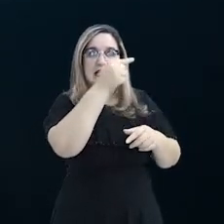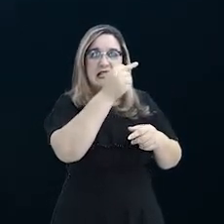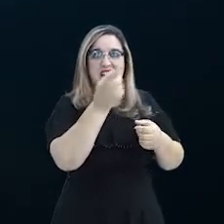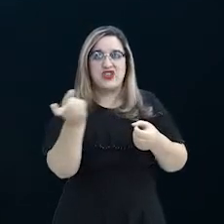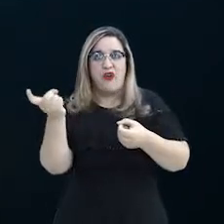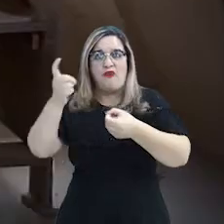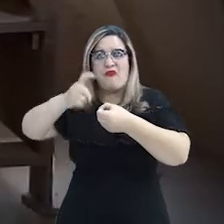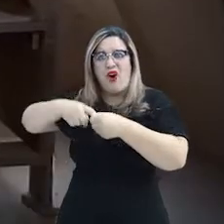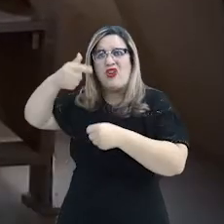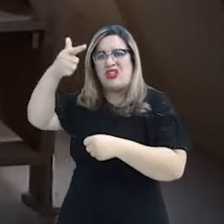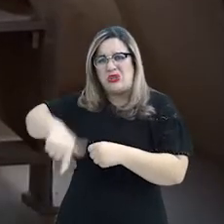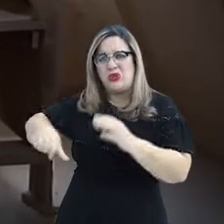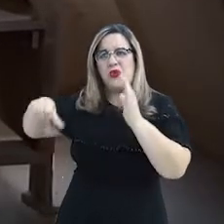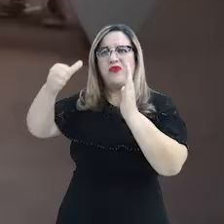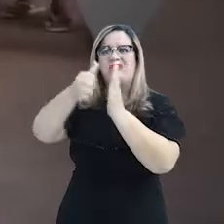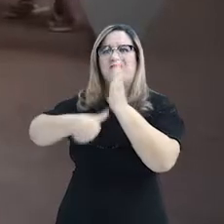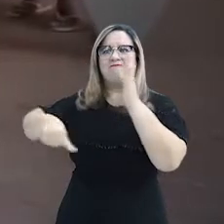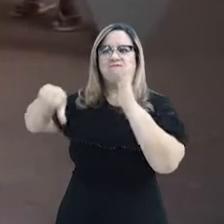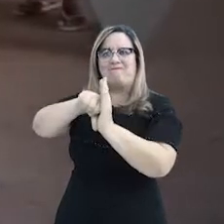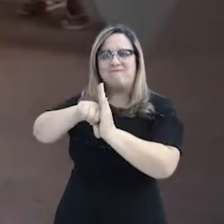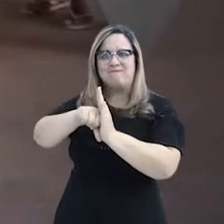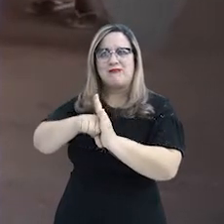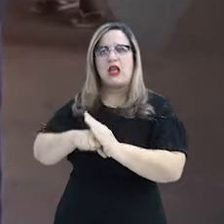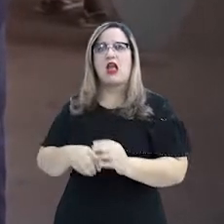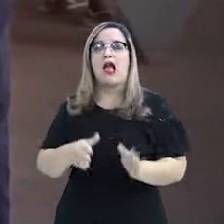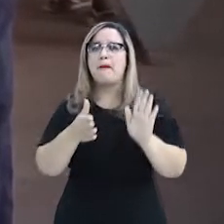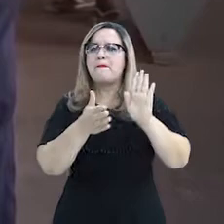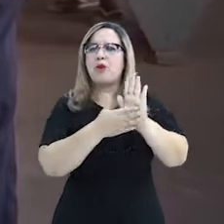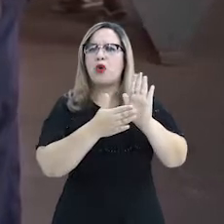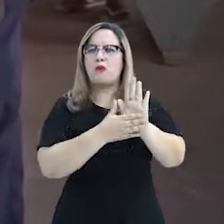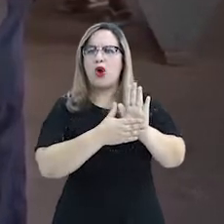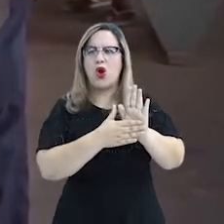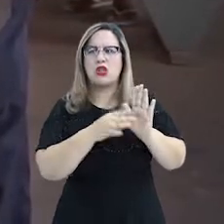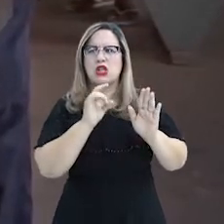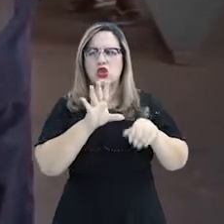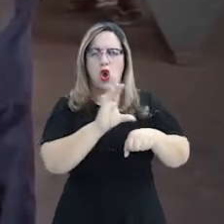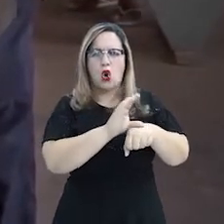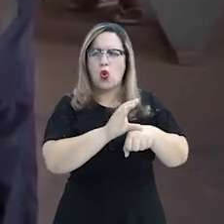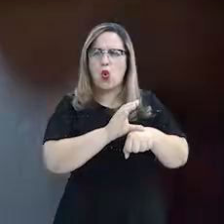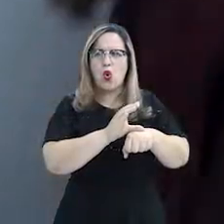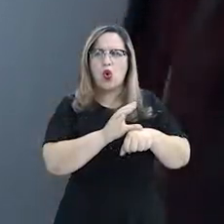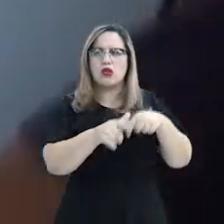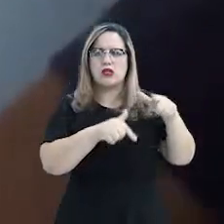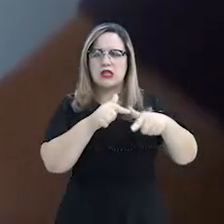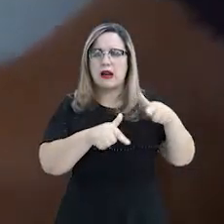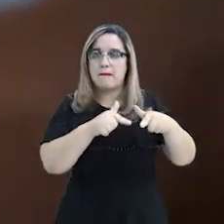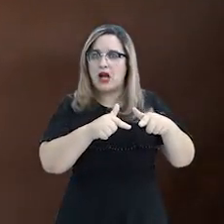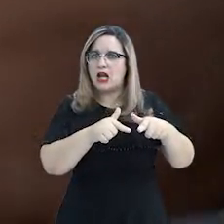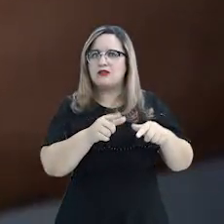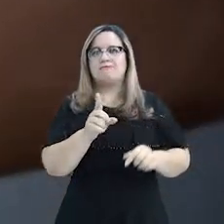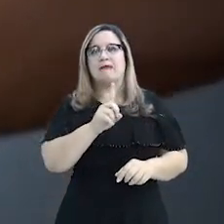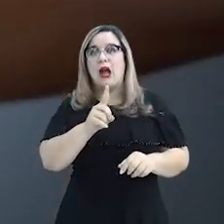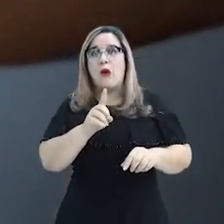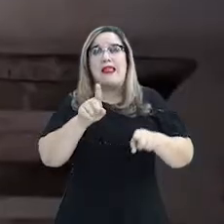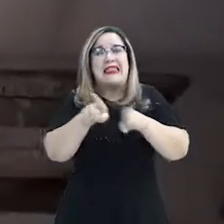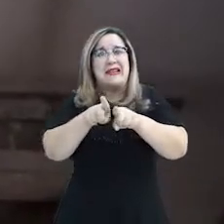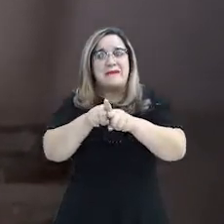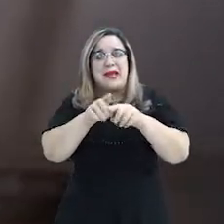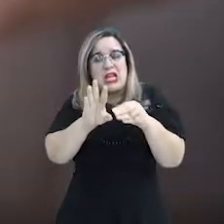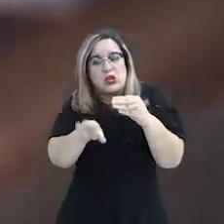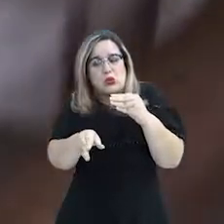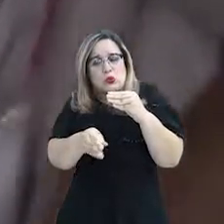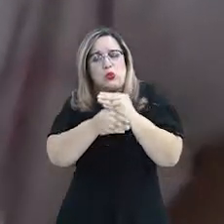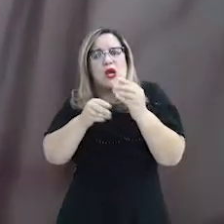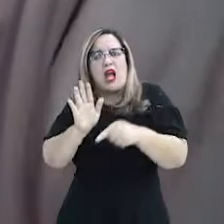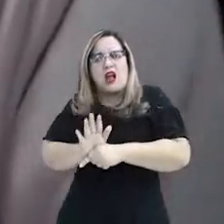o crime. A proposta é oferecer não só cursos e trabalho nas unidades prisionais, mas contribuir